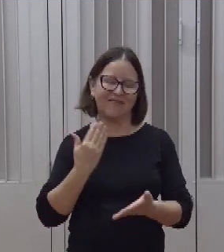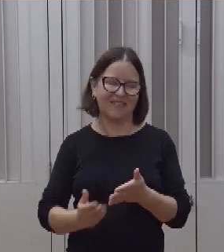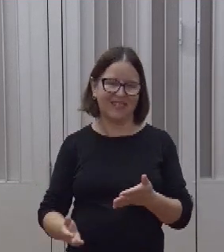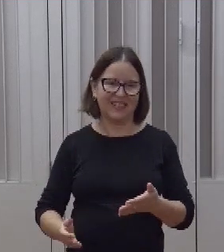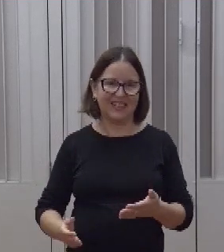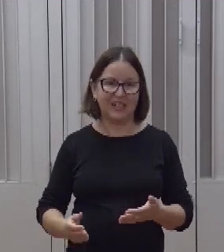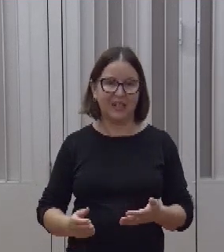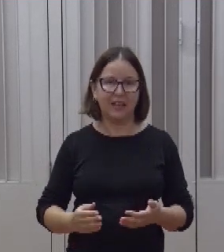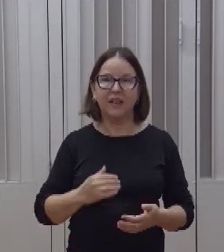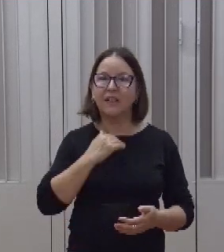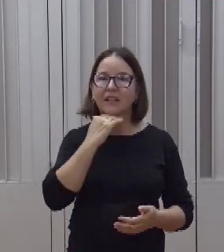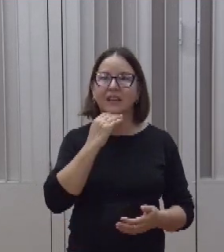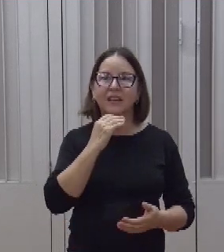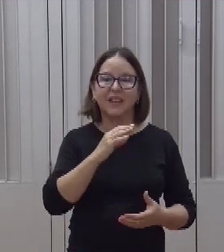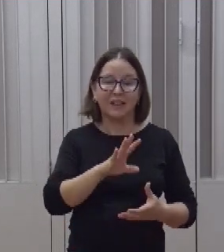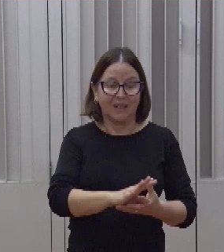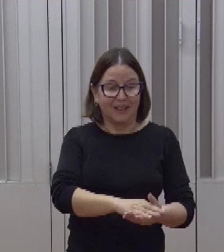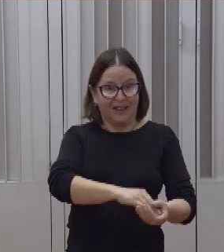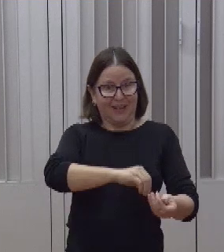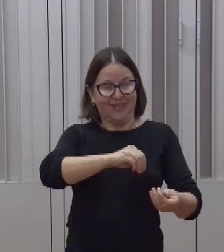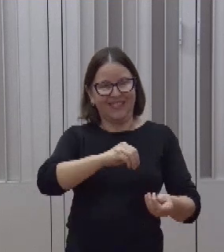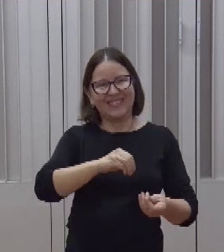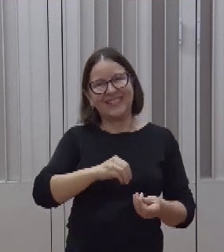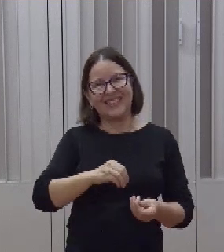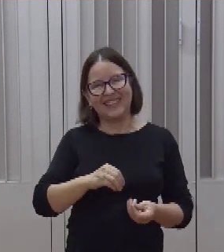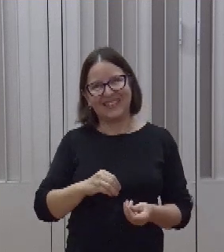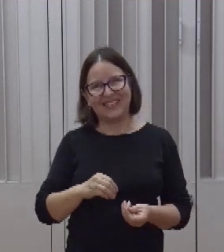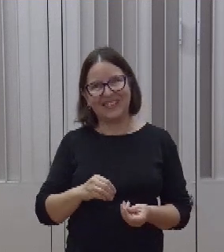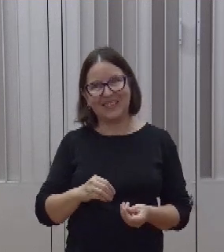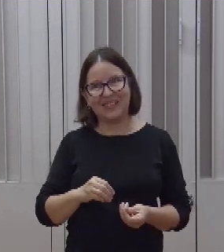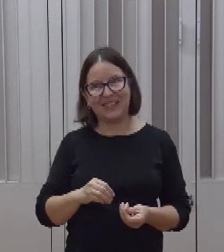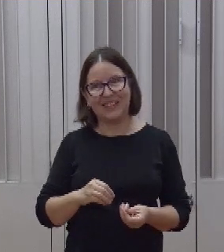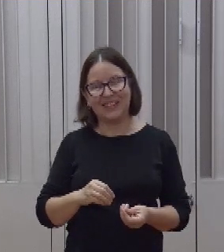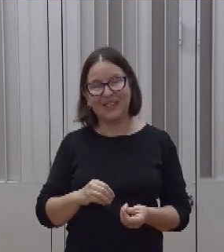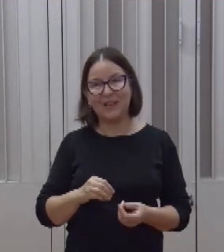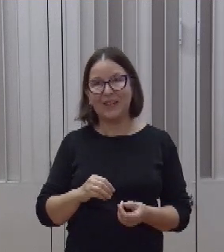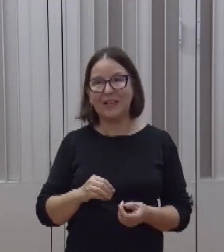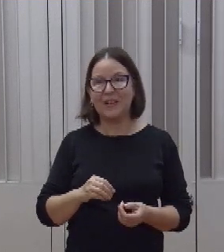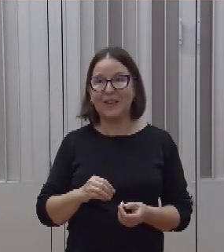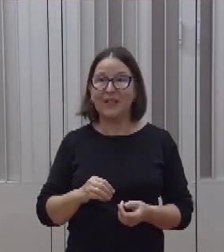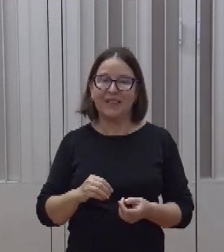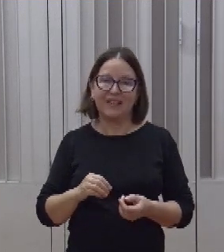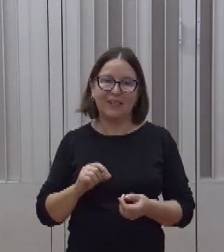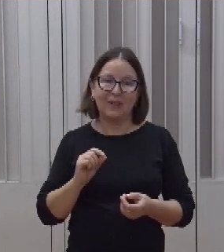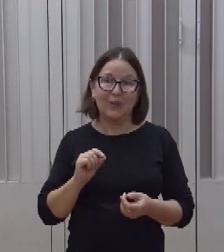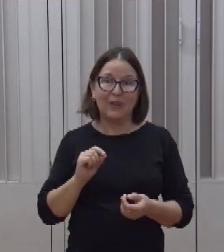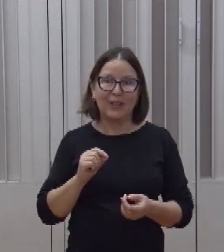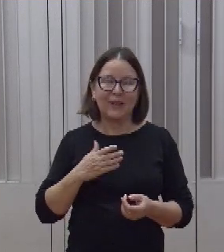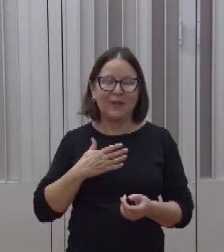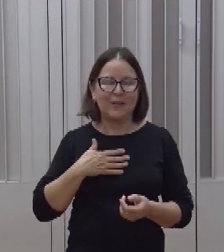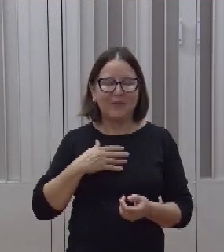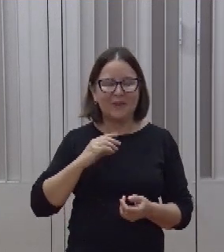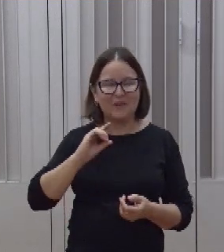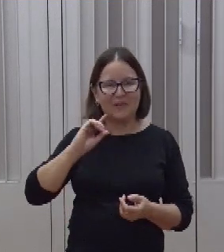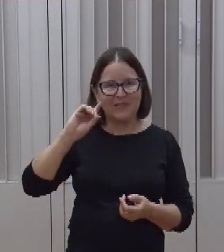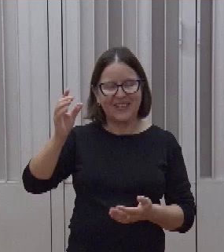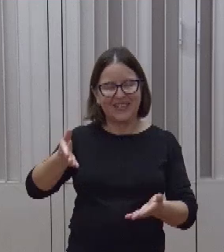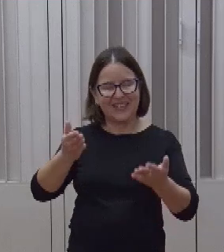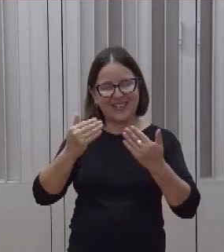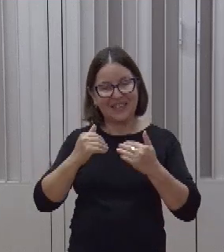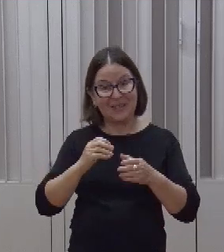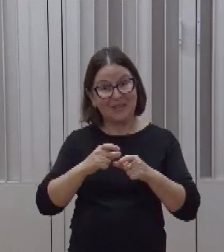as arrebatará da minha mão. Aquilo que o meu Pai me deu é maior do que tudo, e da mão do